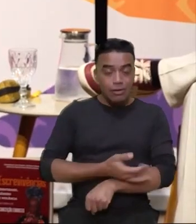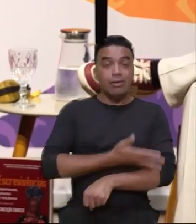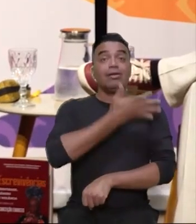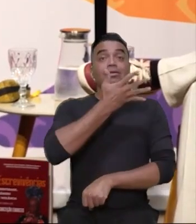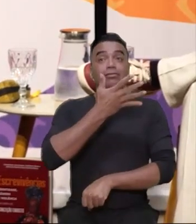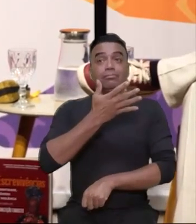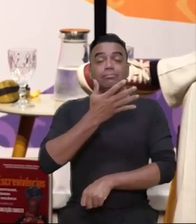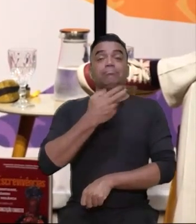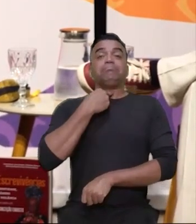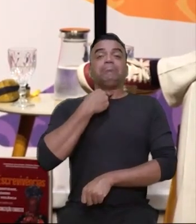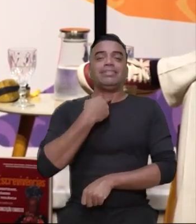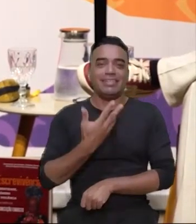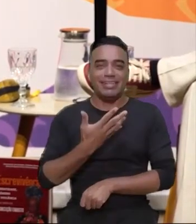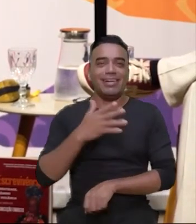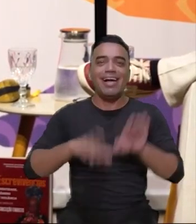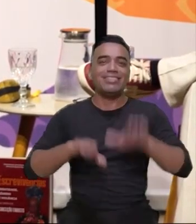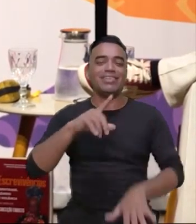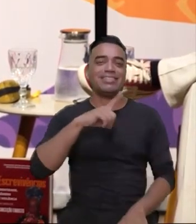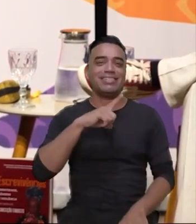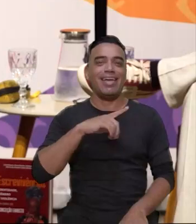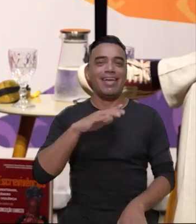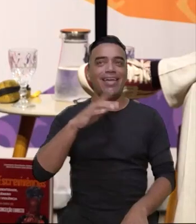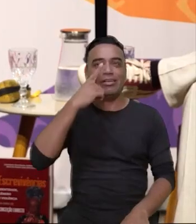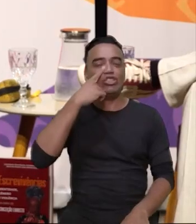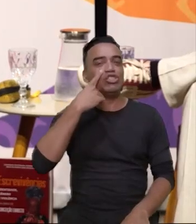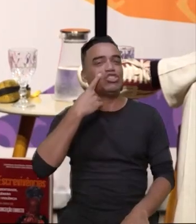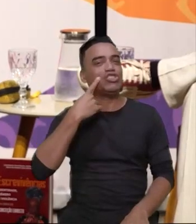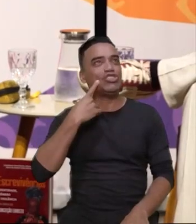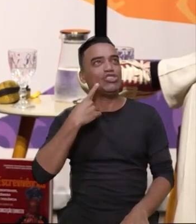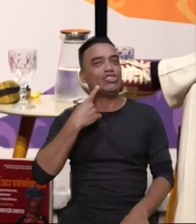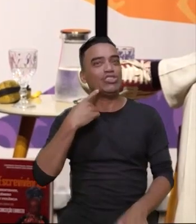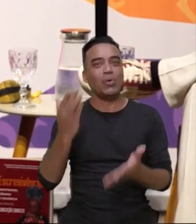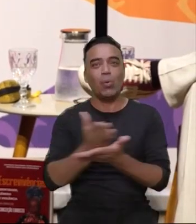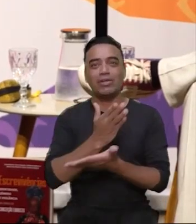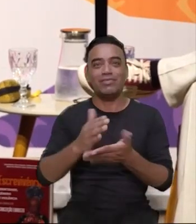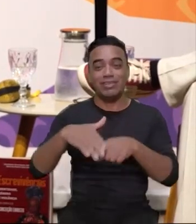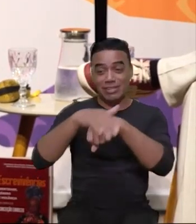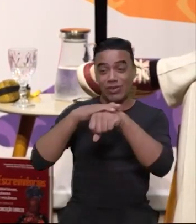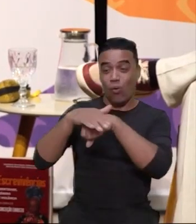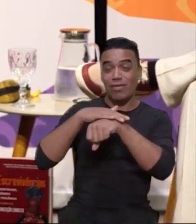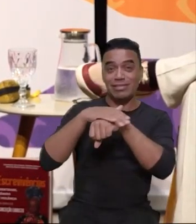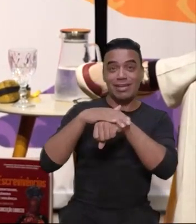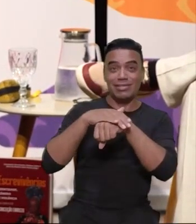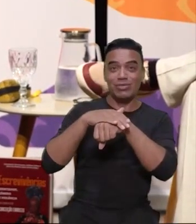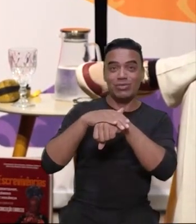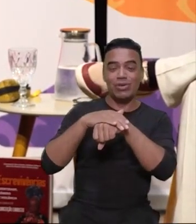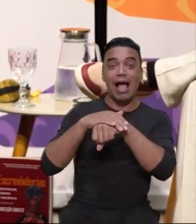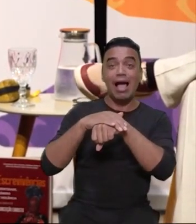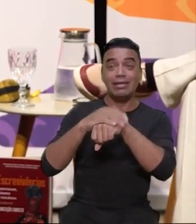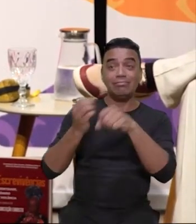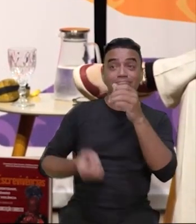emoção. Muitas vezes, você tem a própria lágrima. Quantas vezes nós estamos conversando e